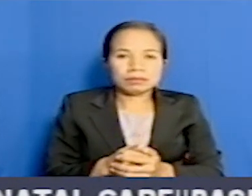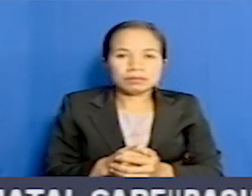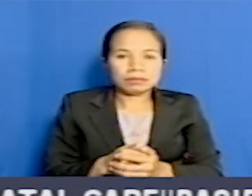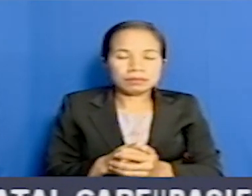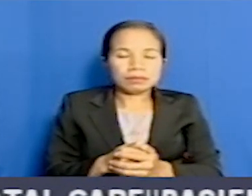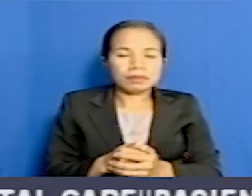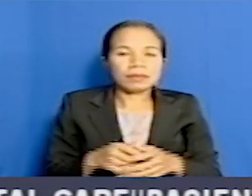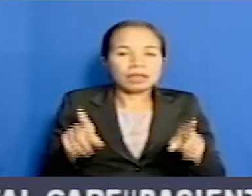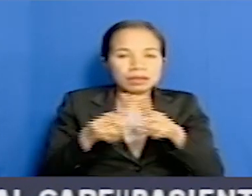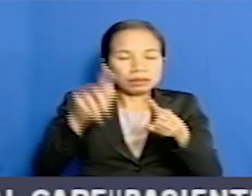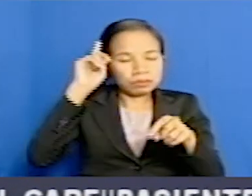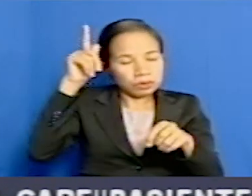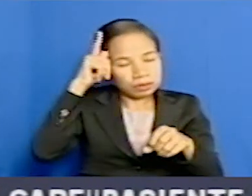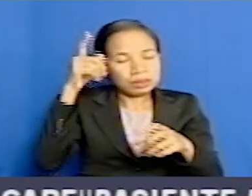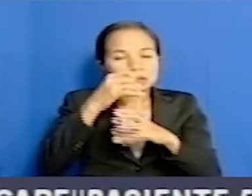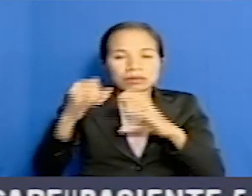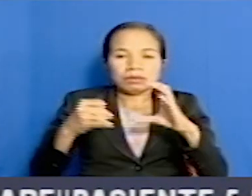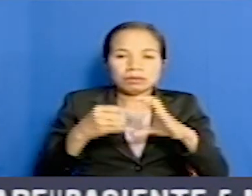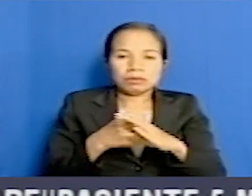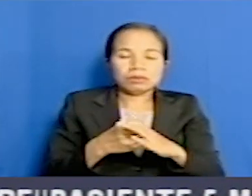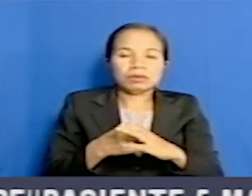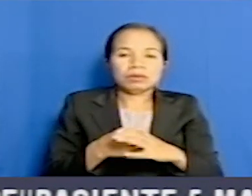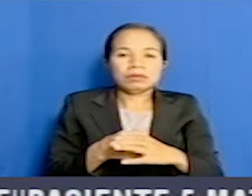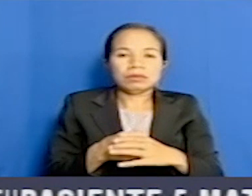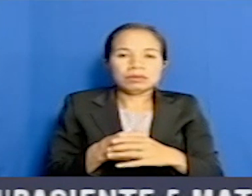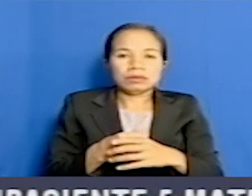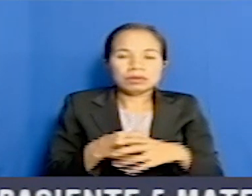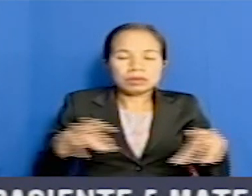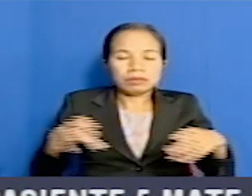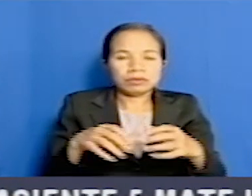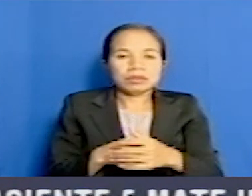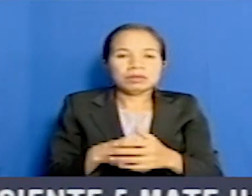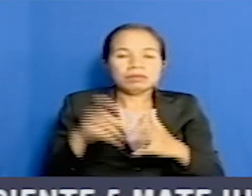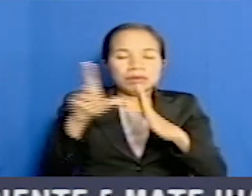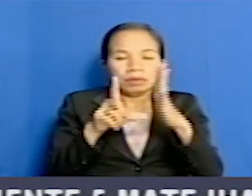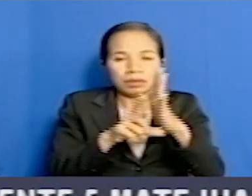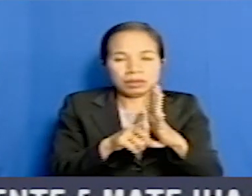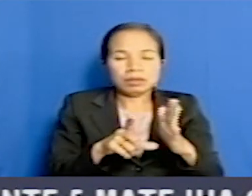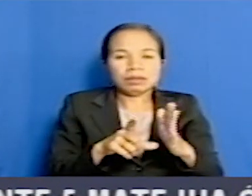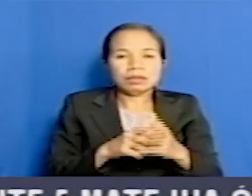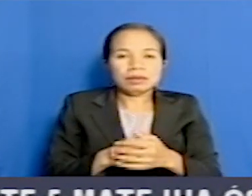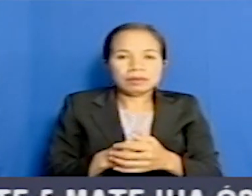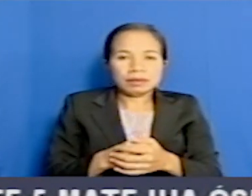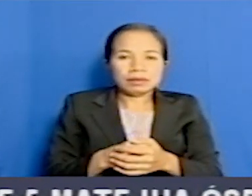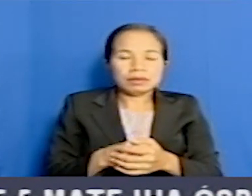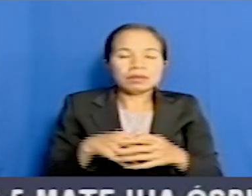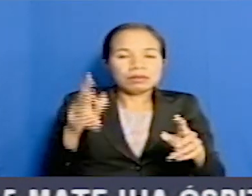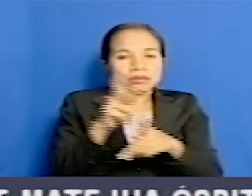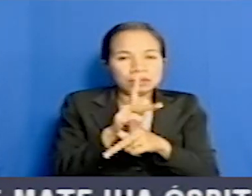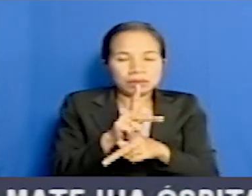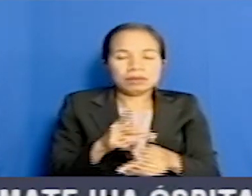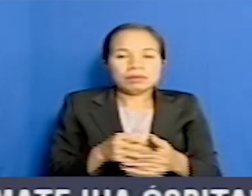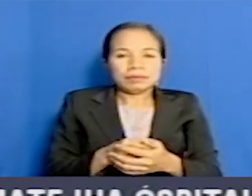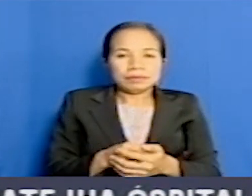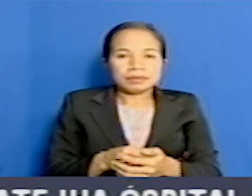coletivamente, contribuíram e contribuíram para o estabelecimento das bases da proteção social de segurança.